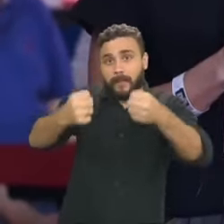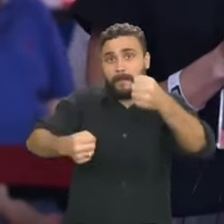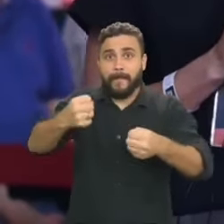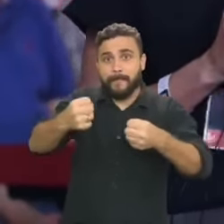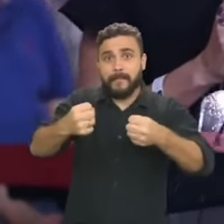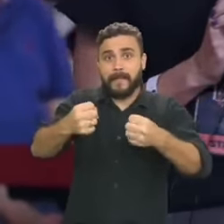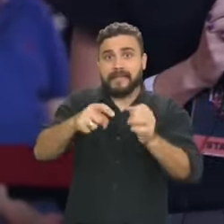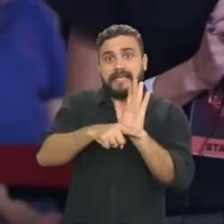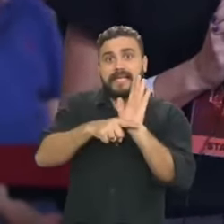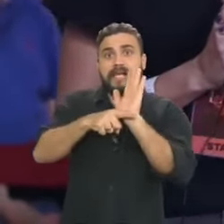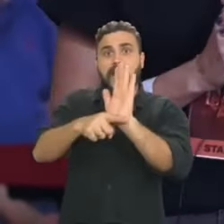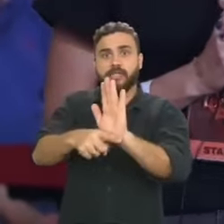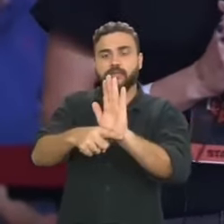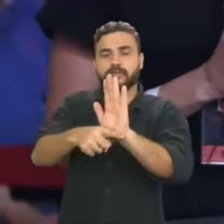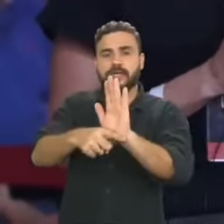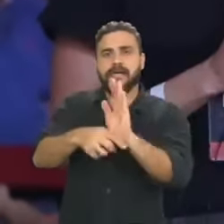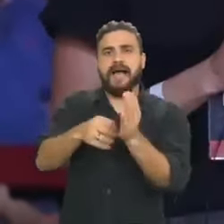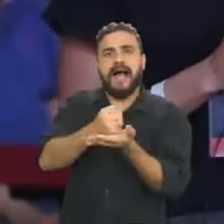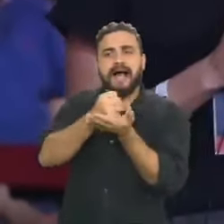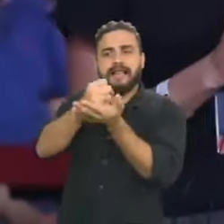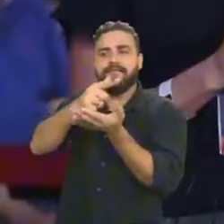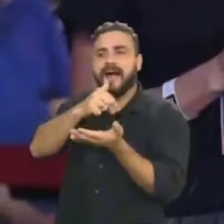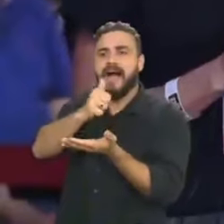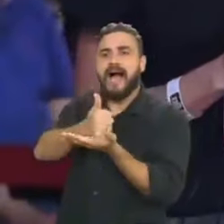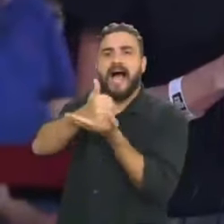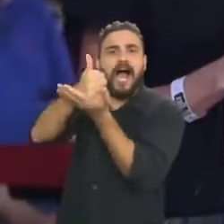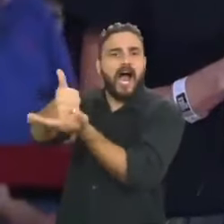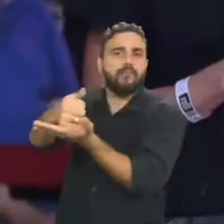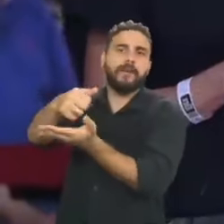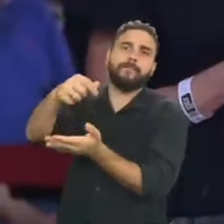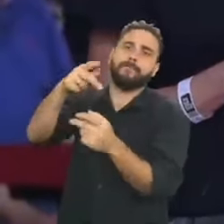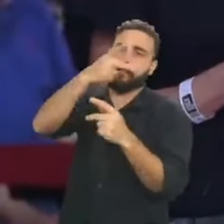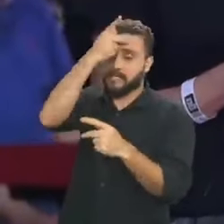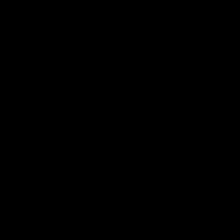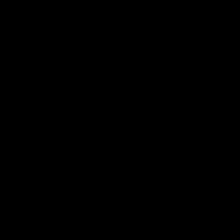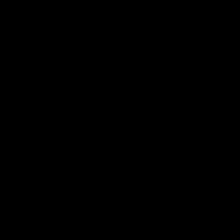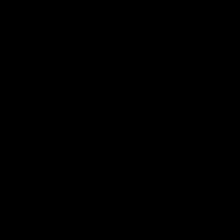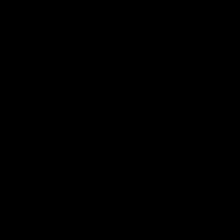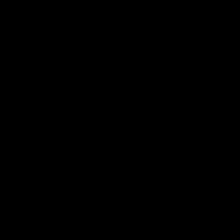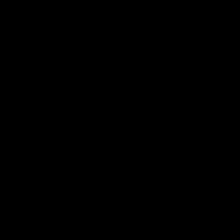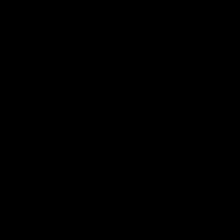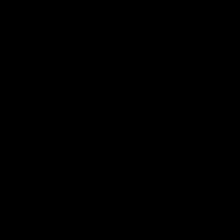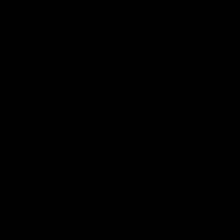vários ministérios, não só o do Livres. Então, nessas horas, o que a gente faz? Contribui.